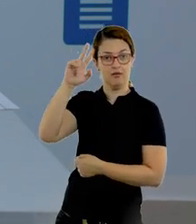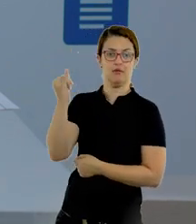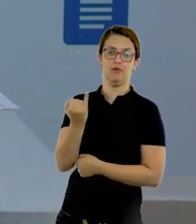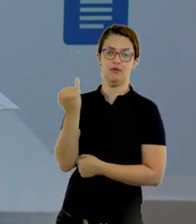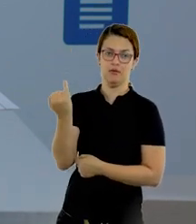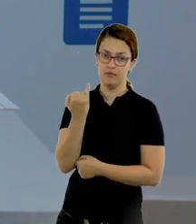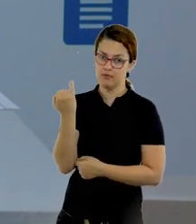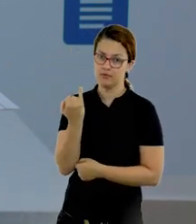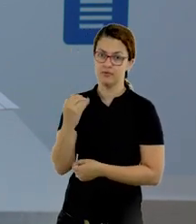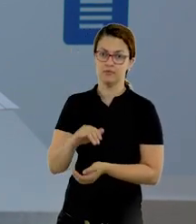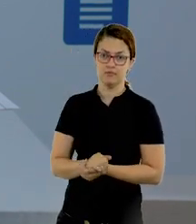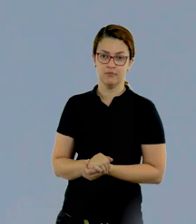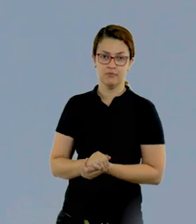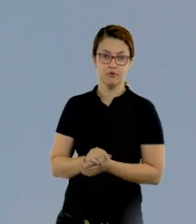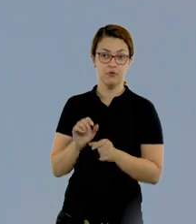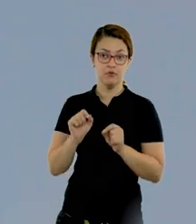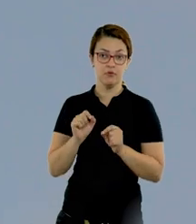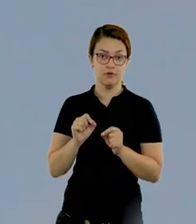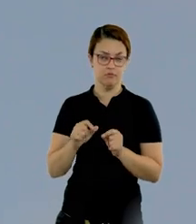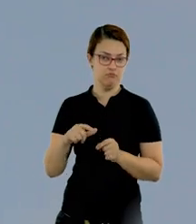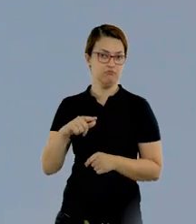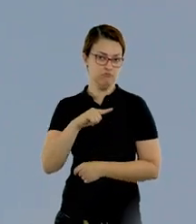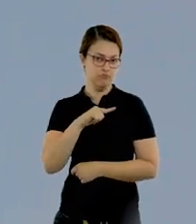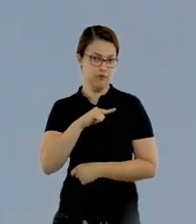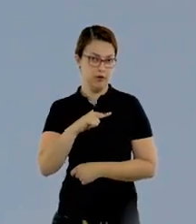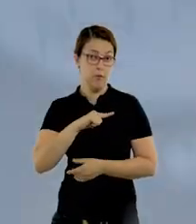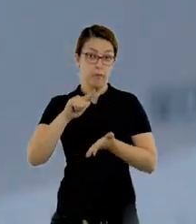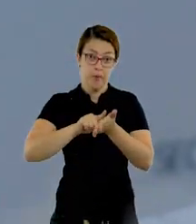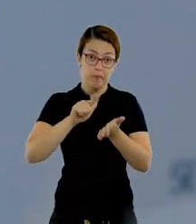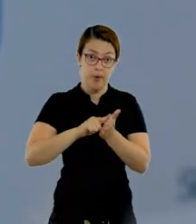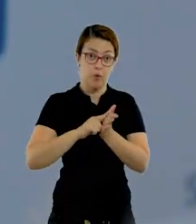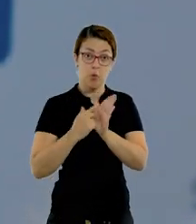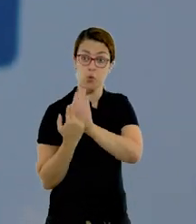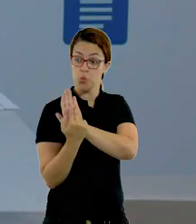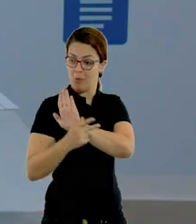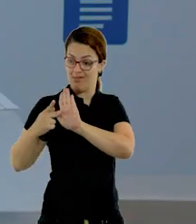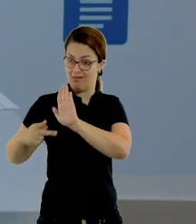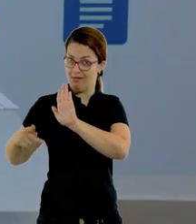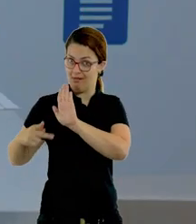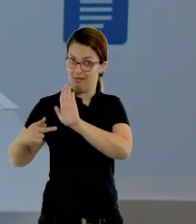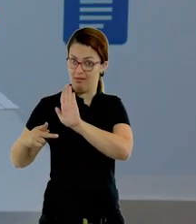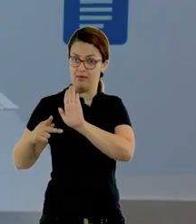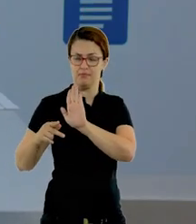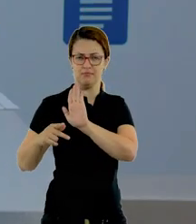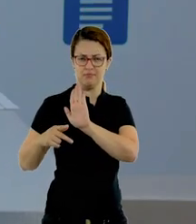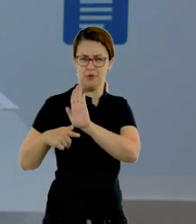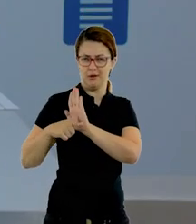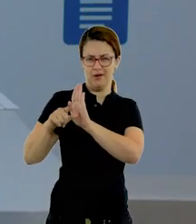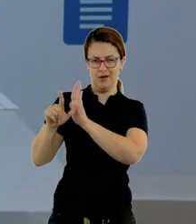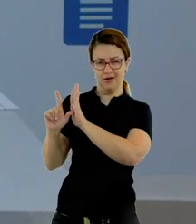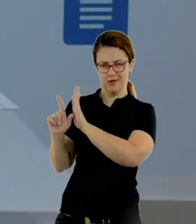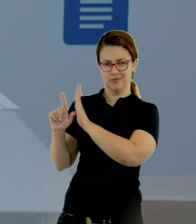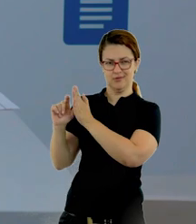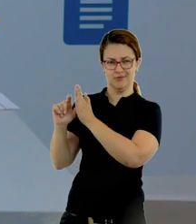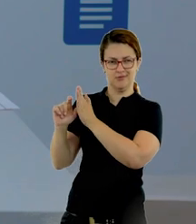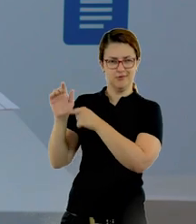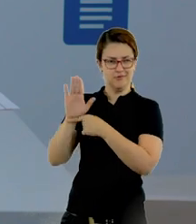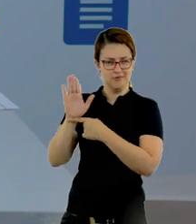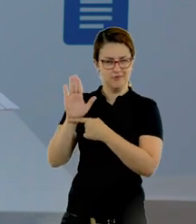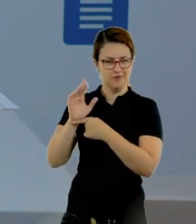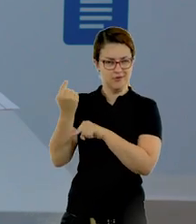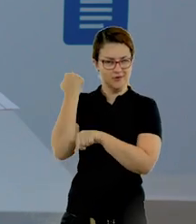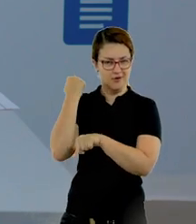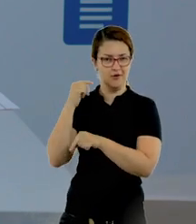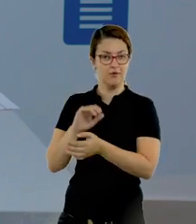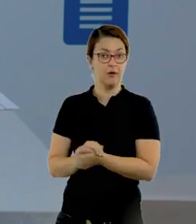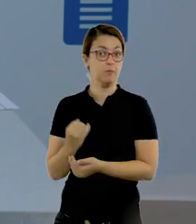que é importante que a criança tenha um suporte com o nome. Como já foi dito em vídeos anteriores, é